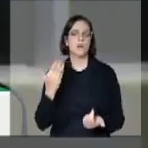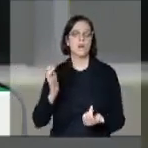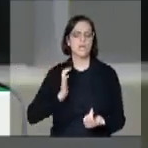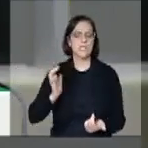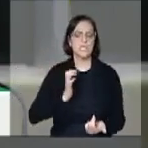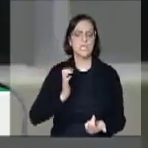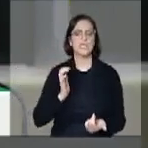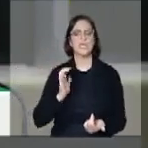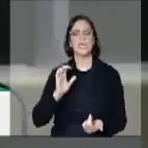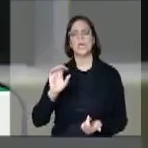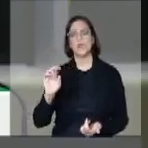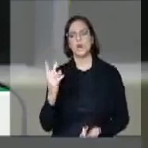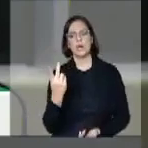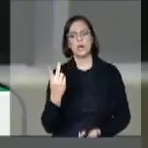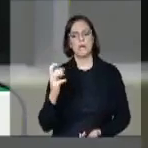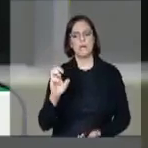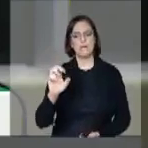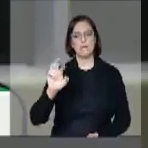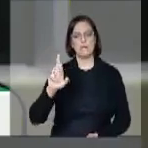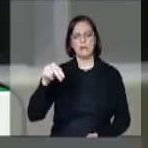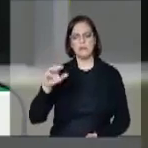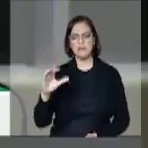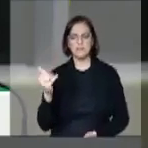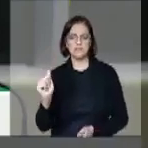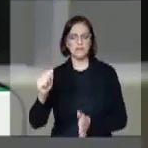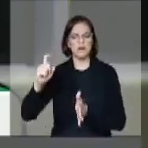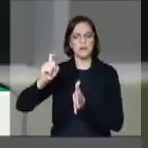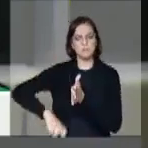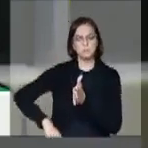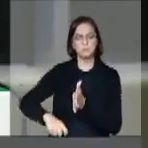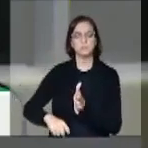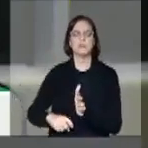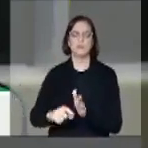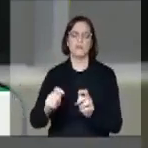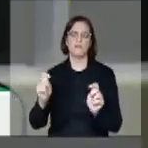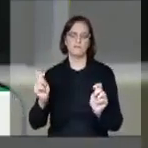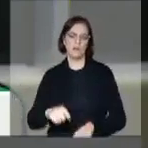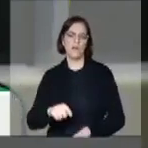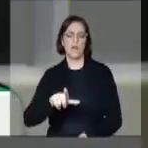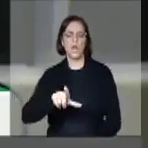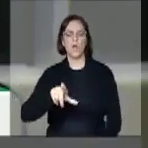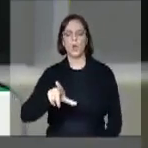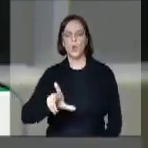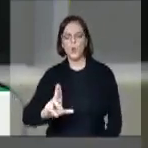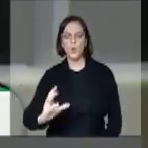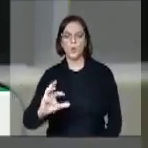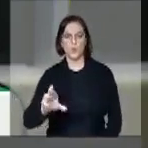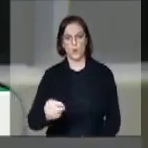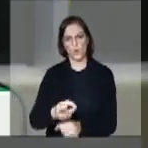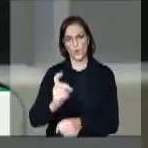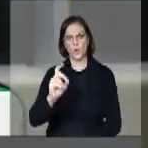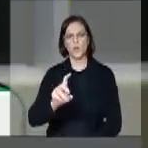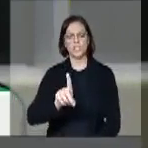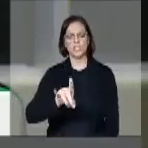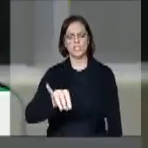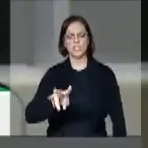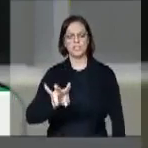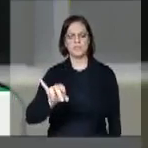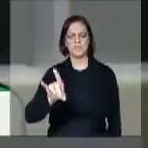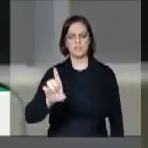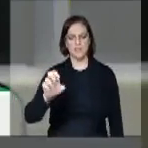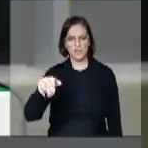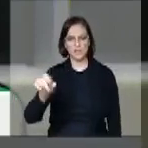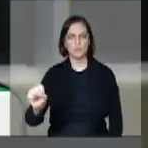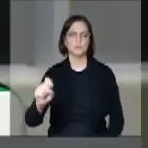herança que é diferente do que se faz em vários países do mundo, taxando lucros e dividendos. Nós podemos fazer com